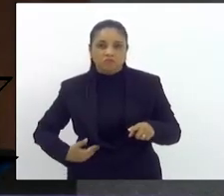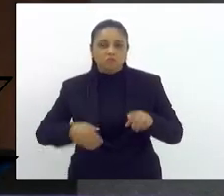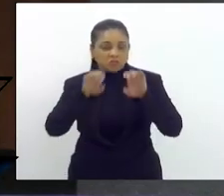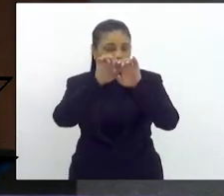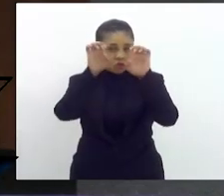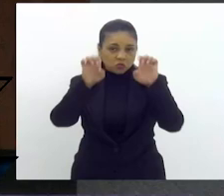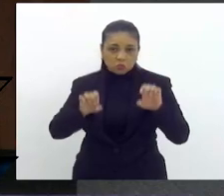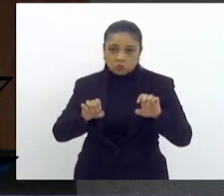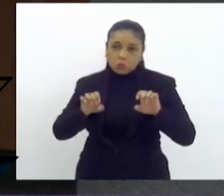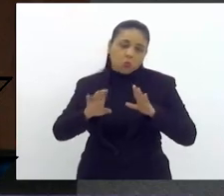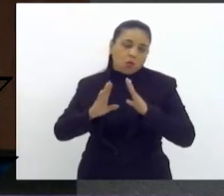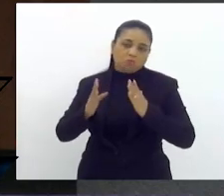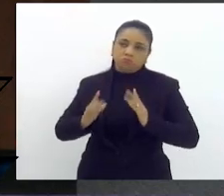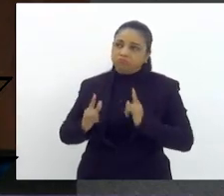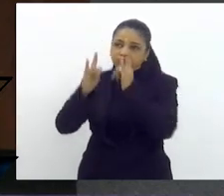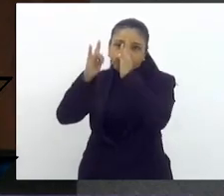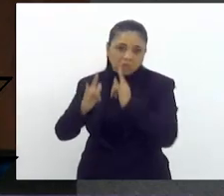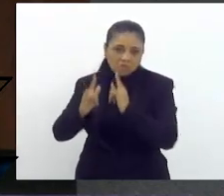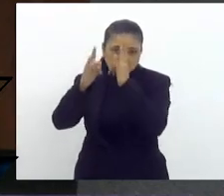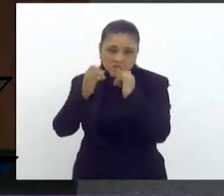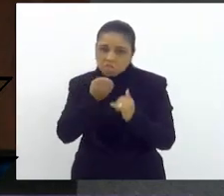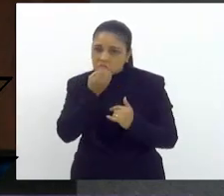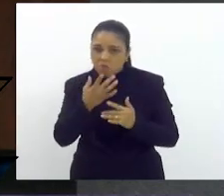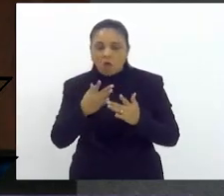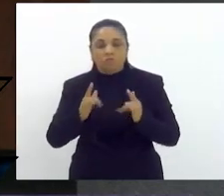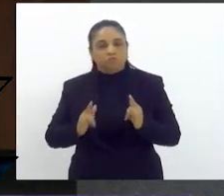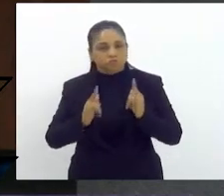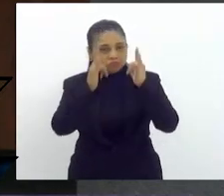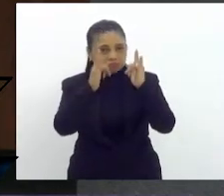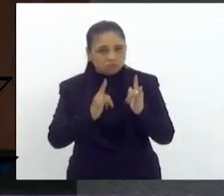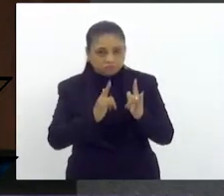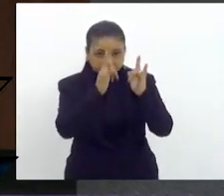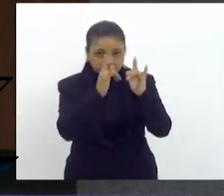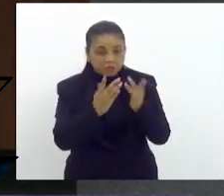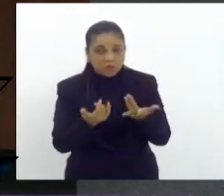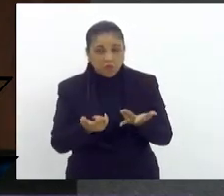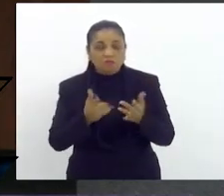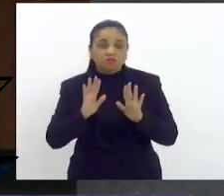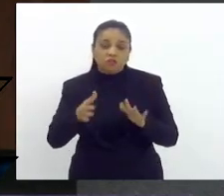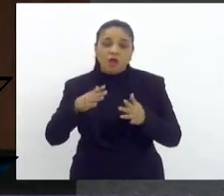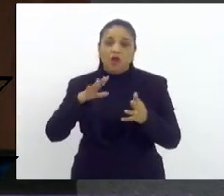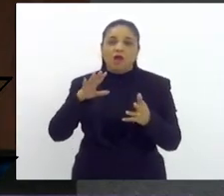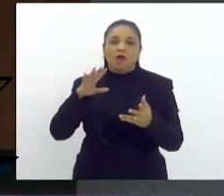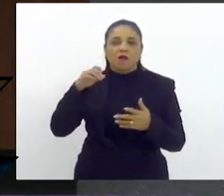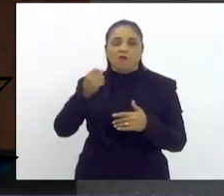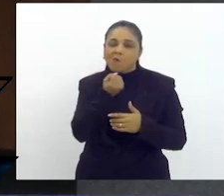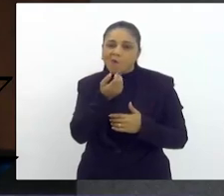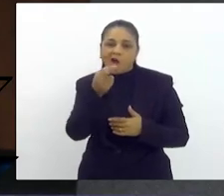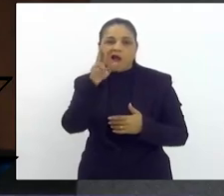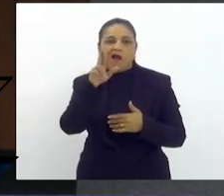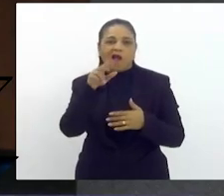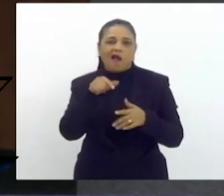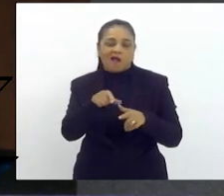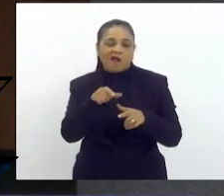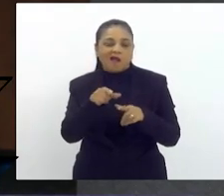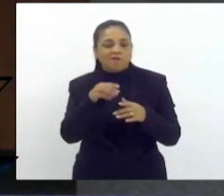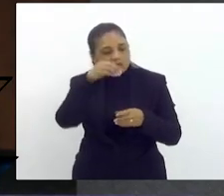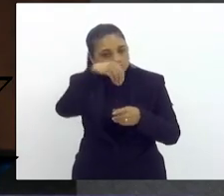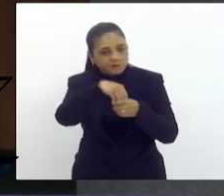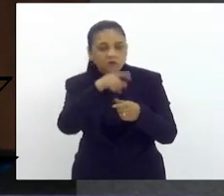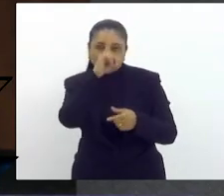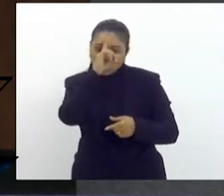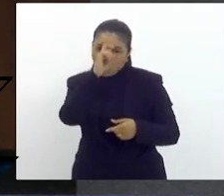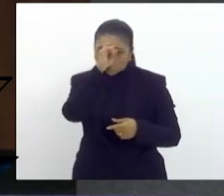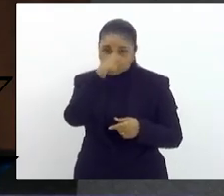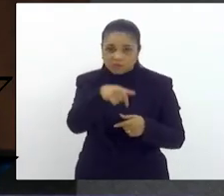estrutura Habitacional em boas condições e preferencialmente já climatizadas para implementação de hospitais de campanha